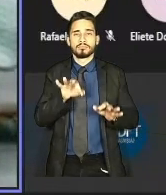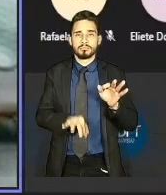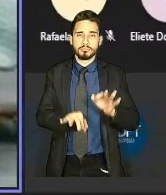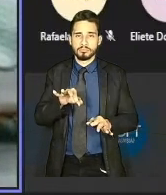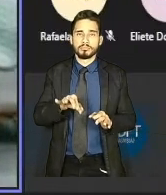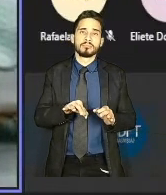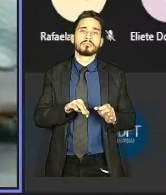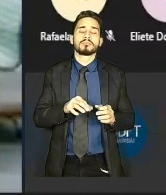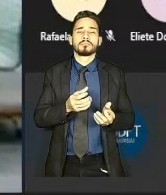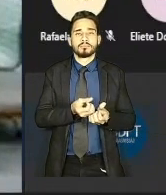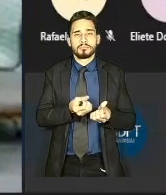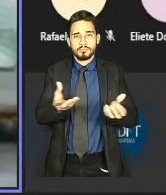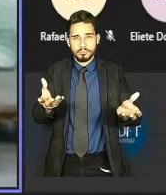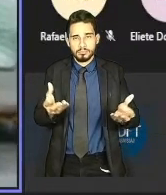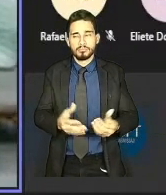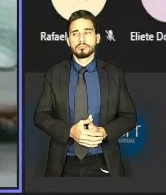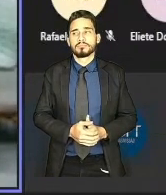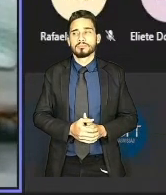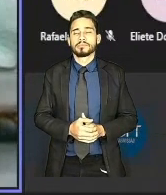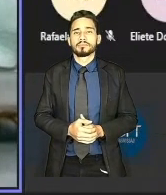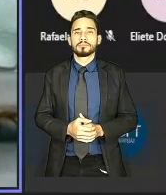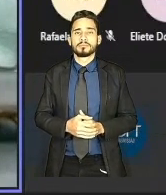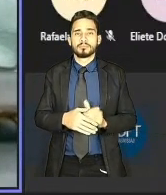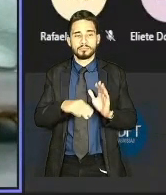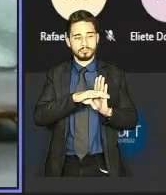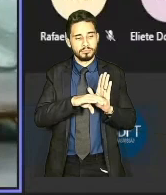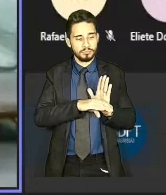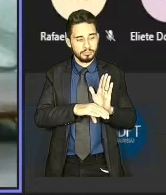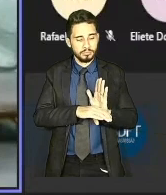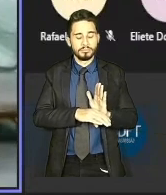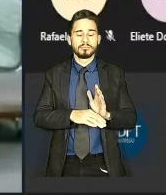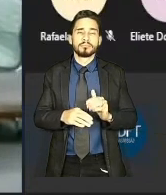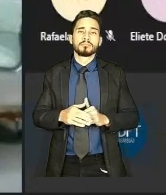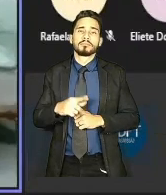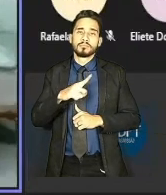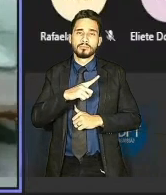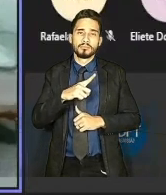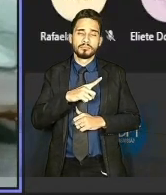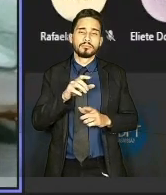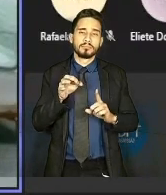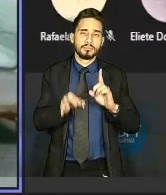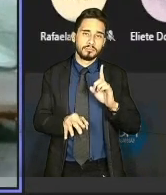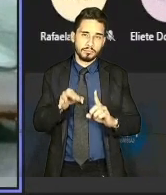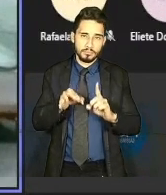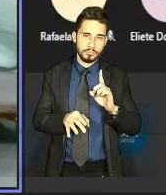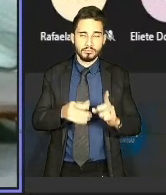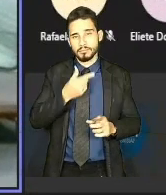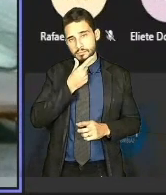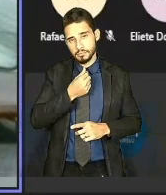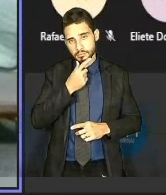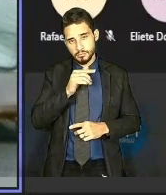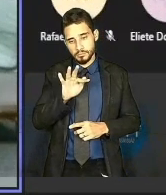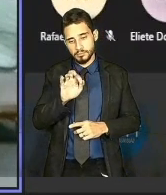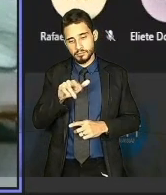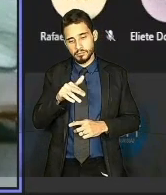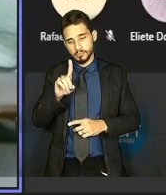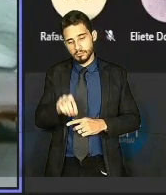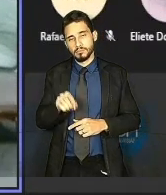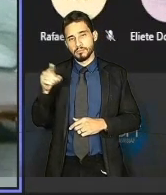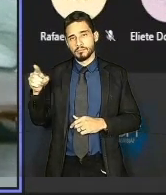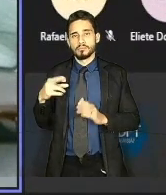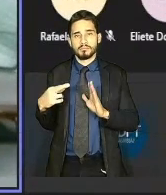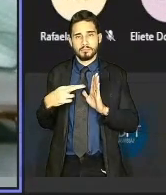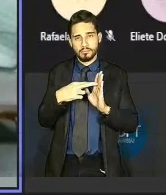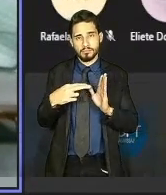Estão aqui na lista de julgamento, que é do conhecimento da taquigrafia. A lista que tem o